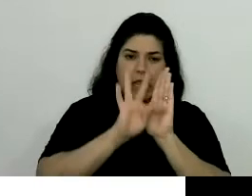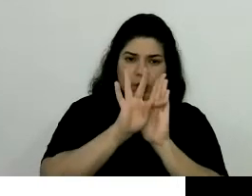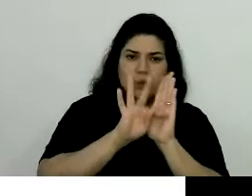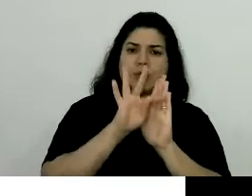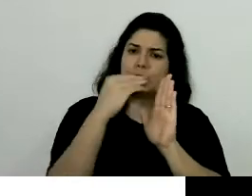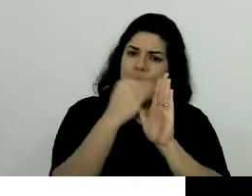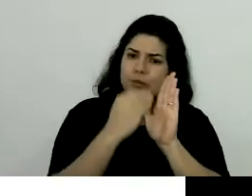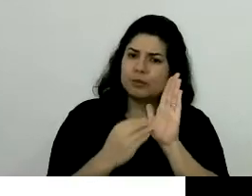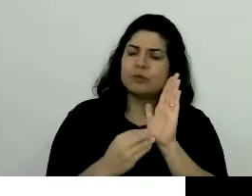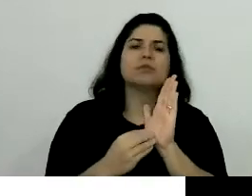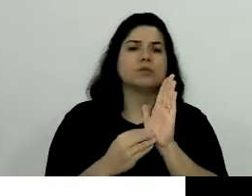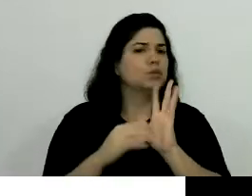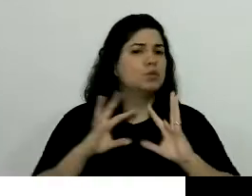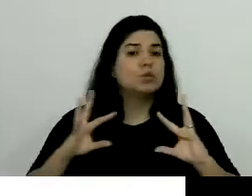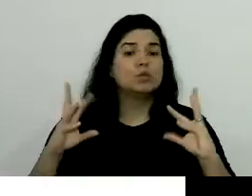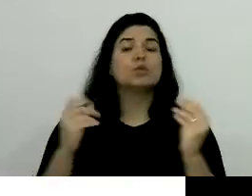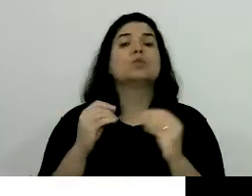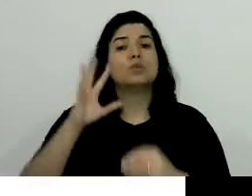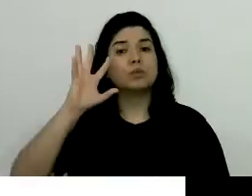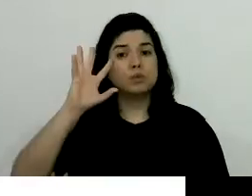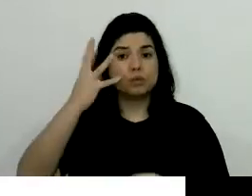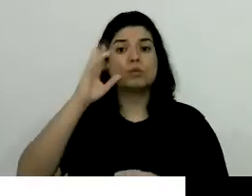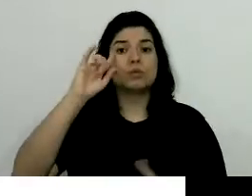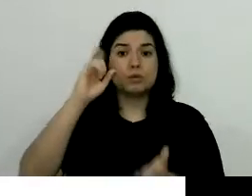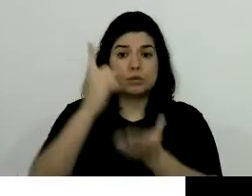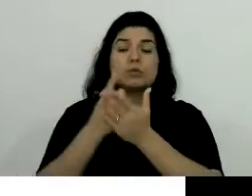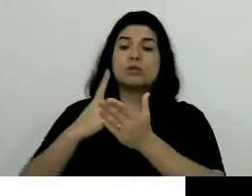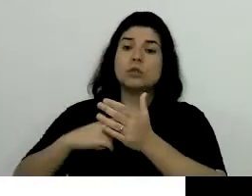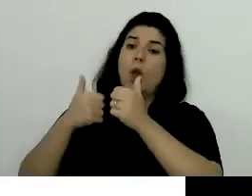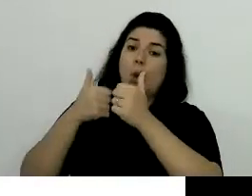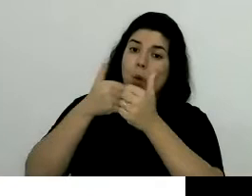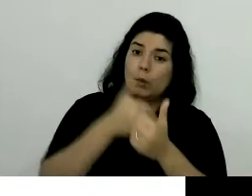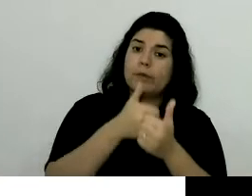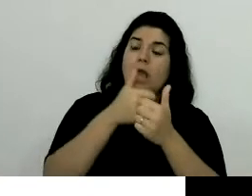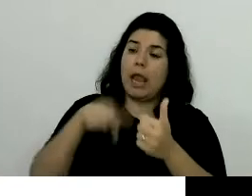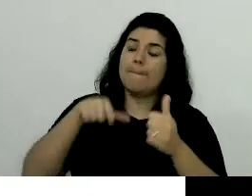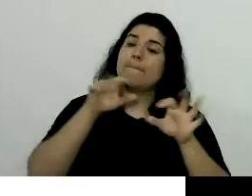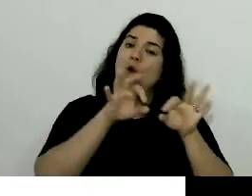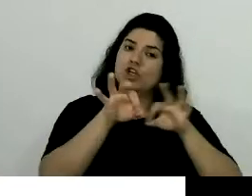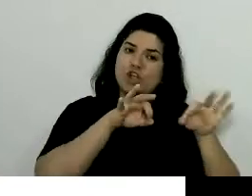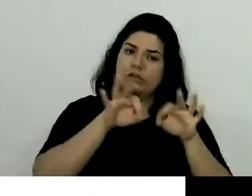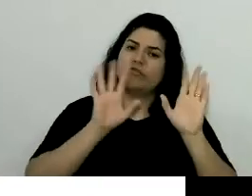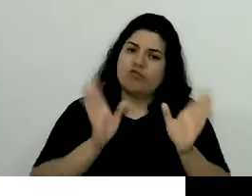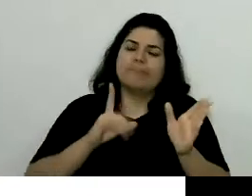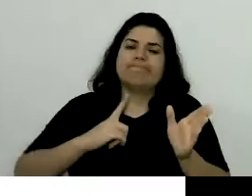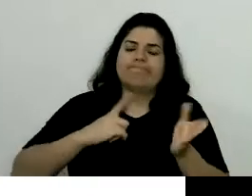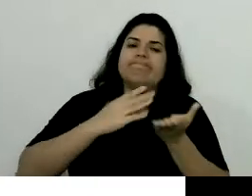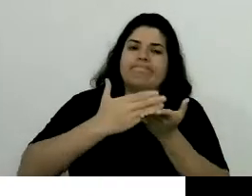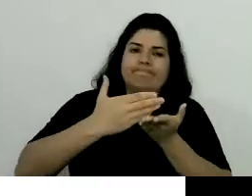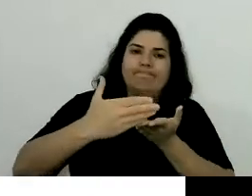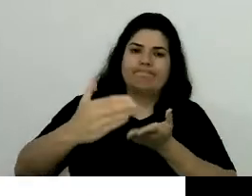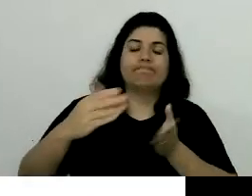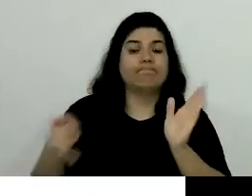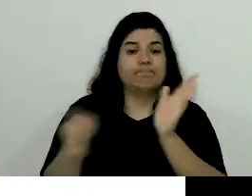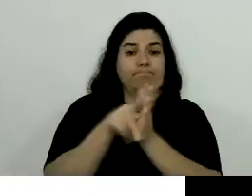né? Foram todas decisões que estavam sendo acompanhadas por esses projetos já em andamento na instituição. Mas, sem